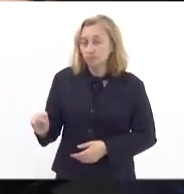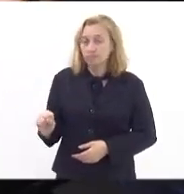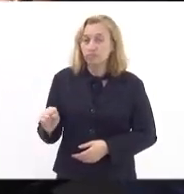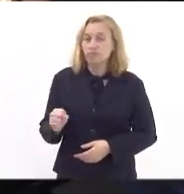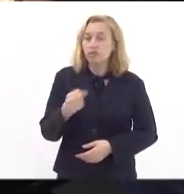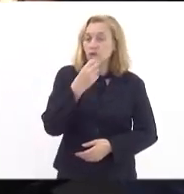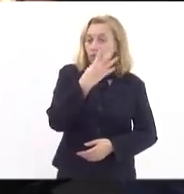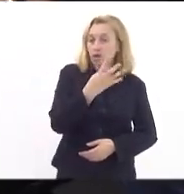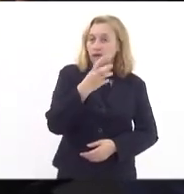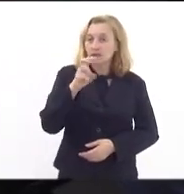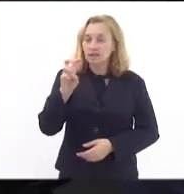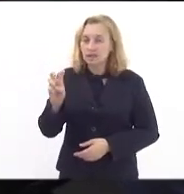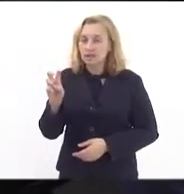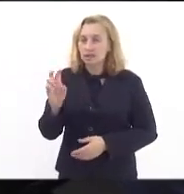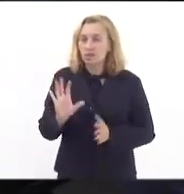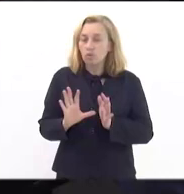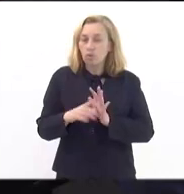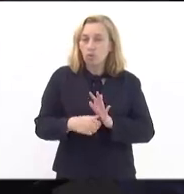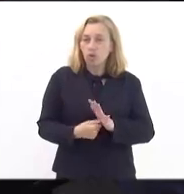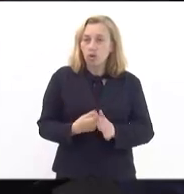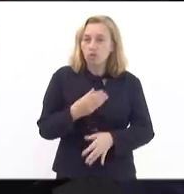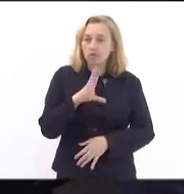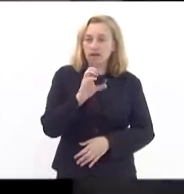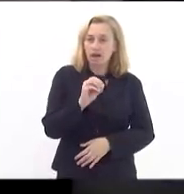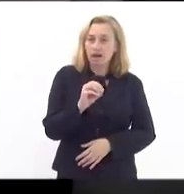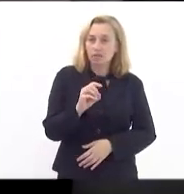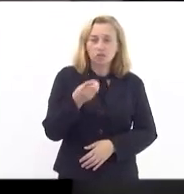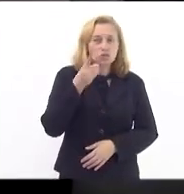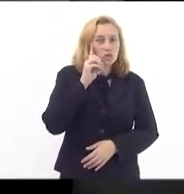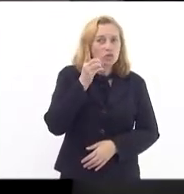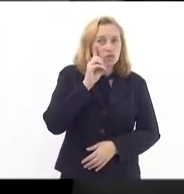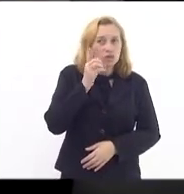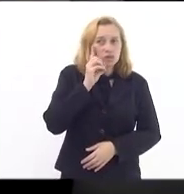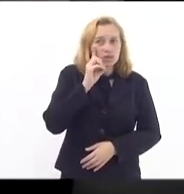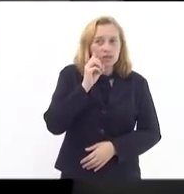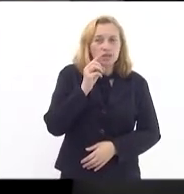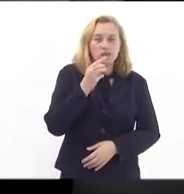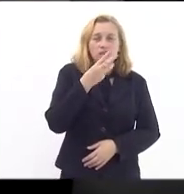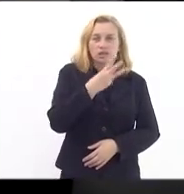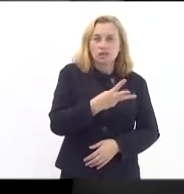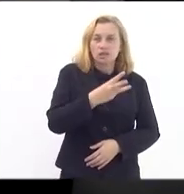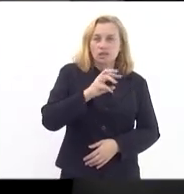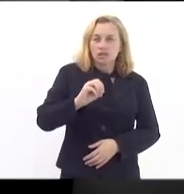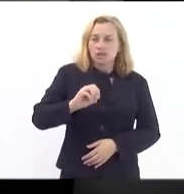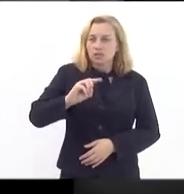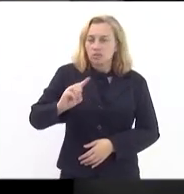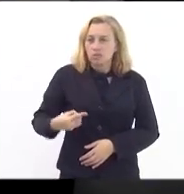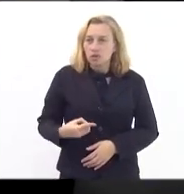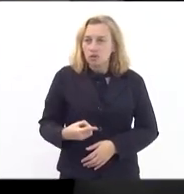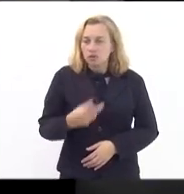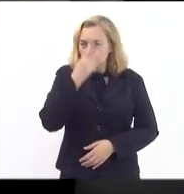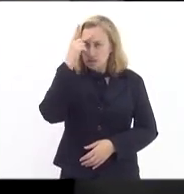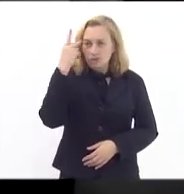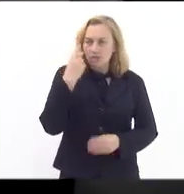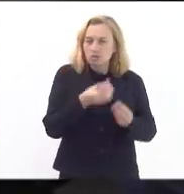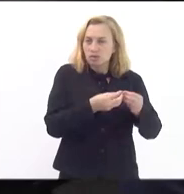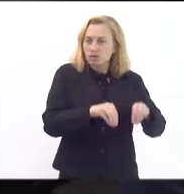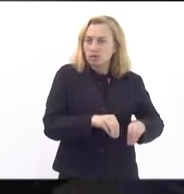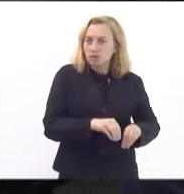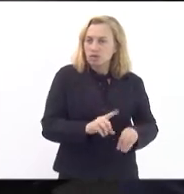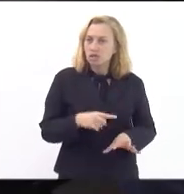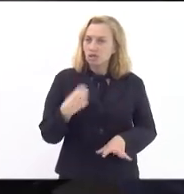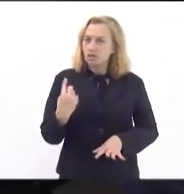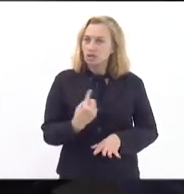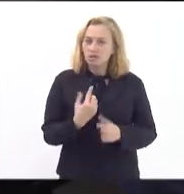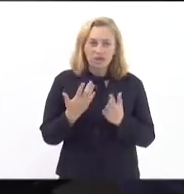de carro de cabo por dia ameaçando hoje 300 mil usuários e a gente vai